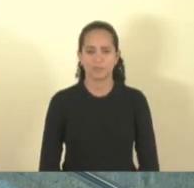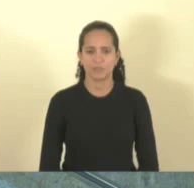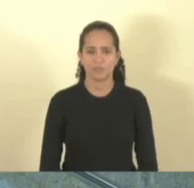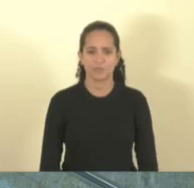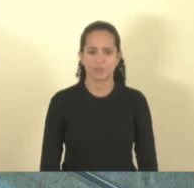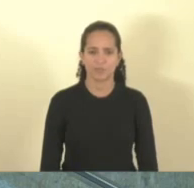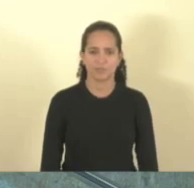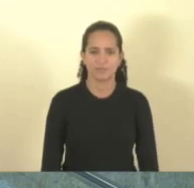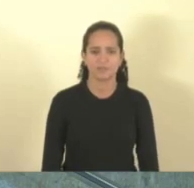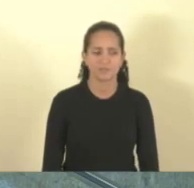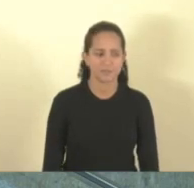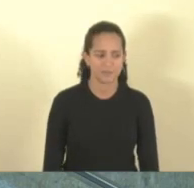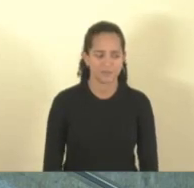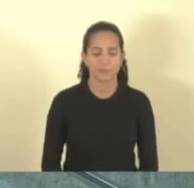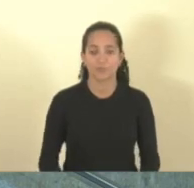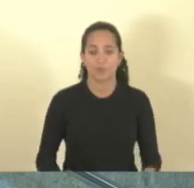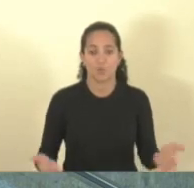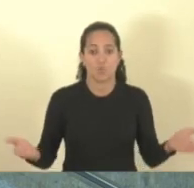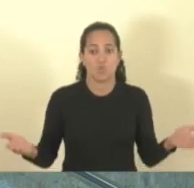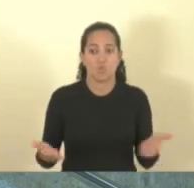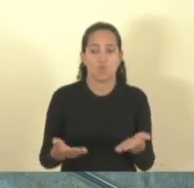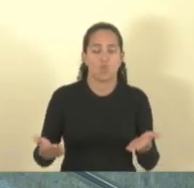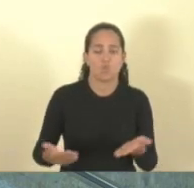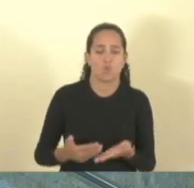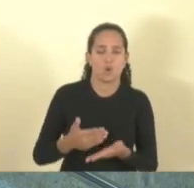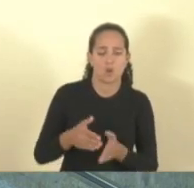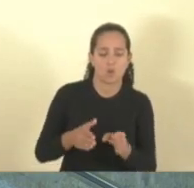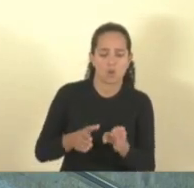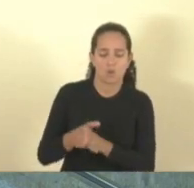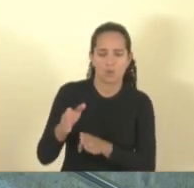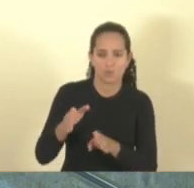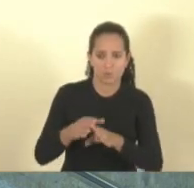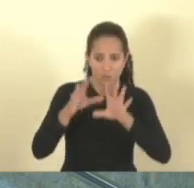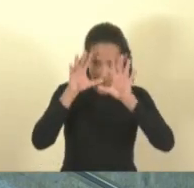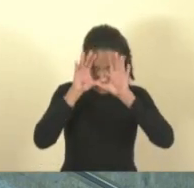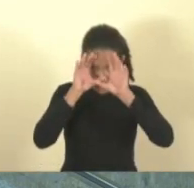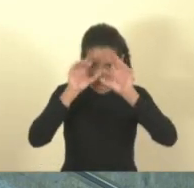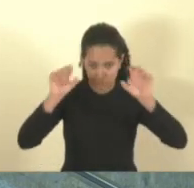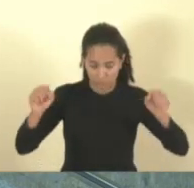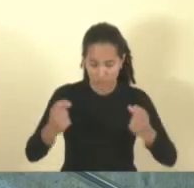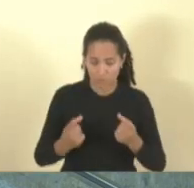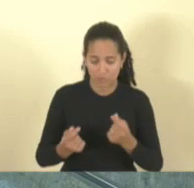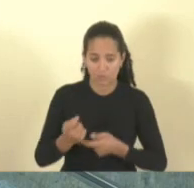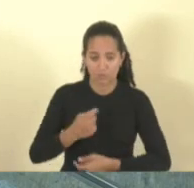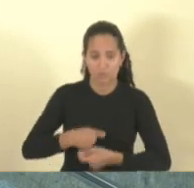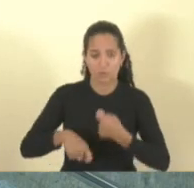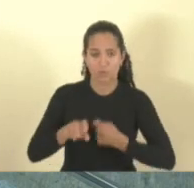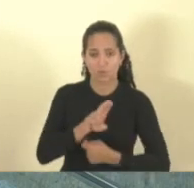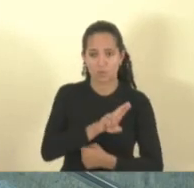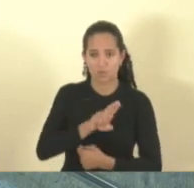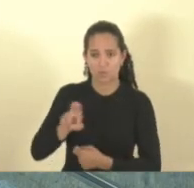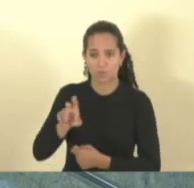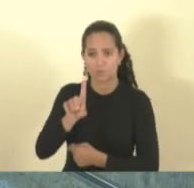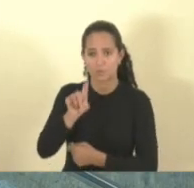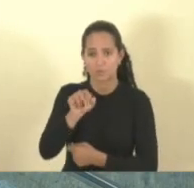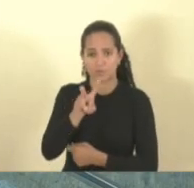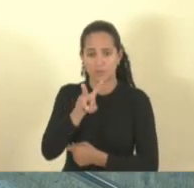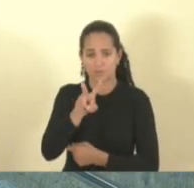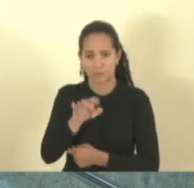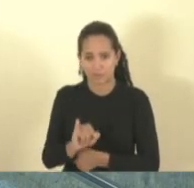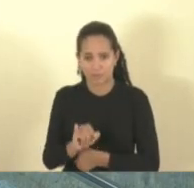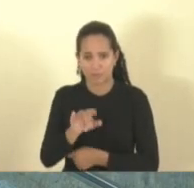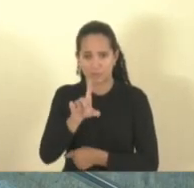É convidado a fazer uso da palavra o conselheiro do Tribunal de Contas do Espírito Santo, Davi Diniz.